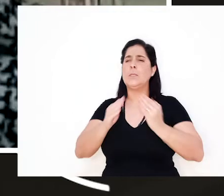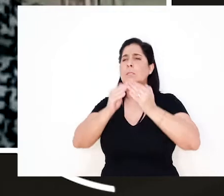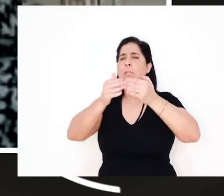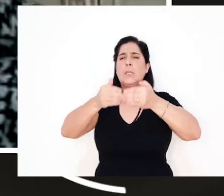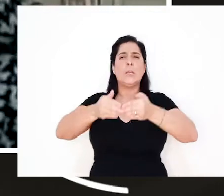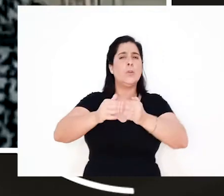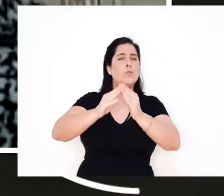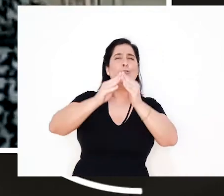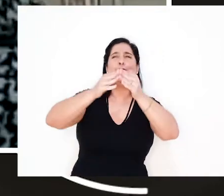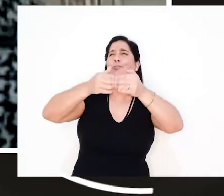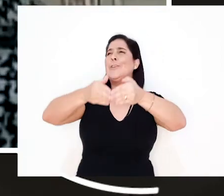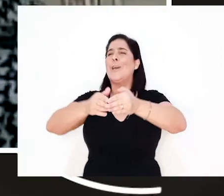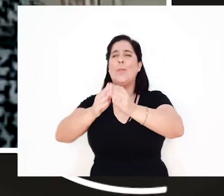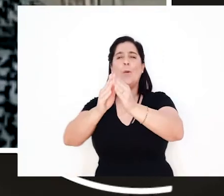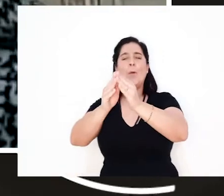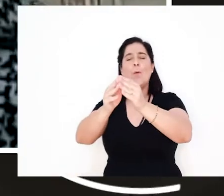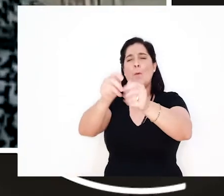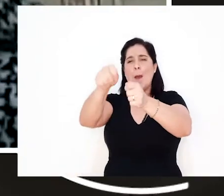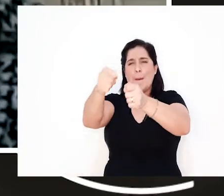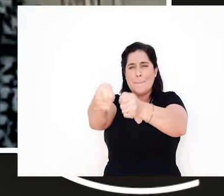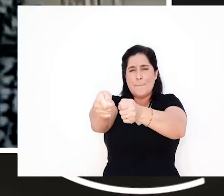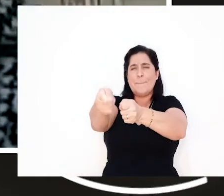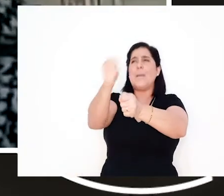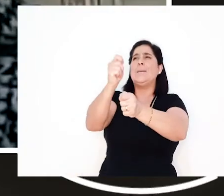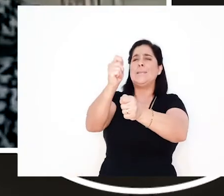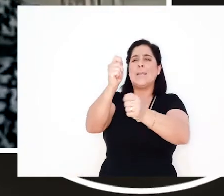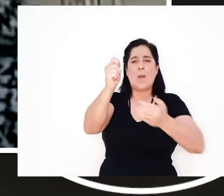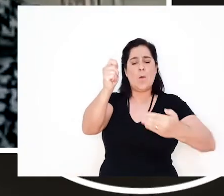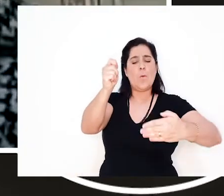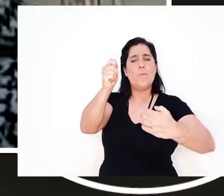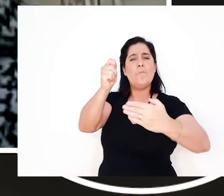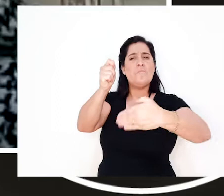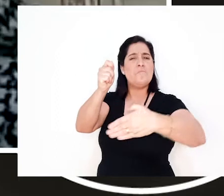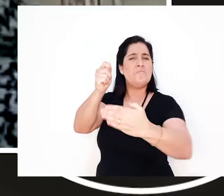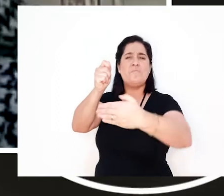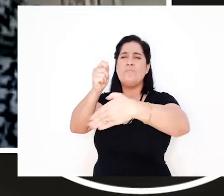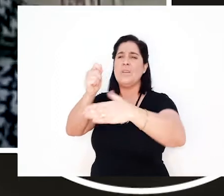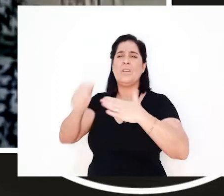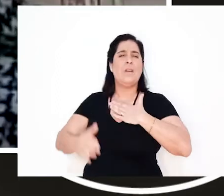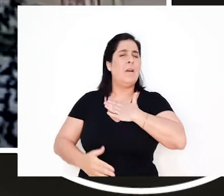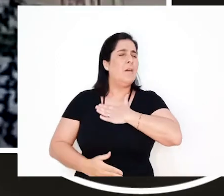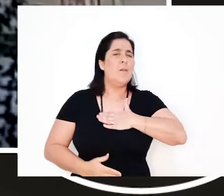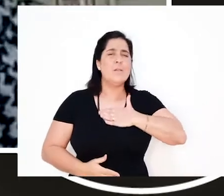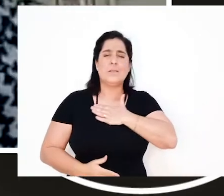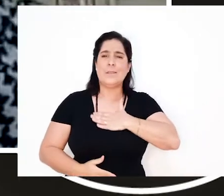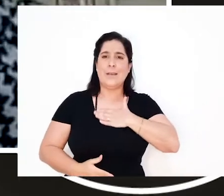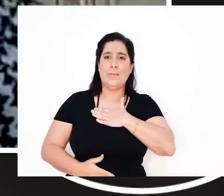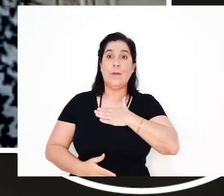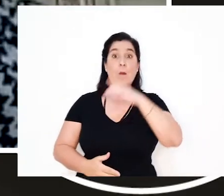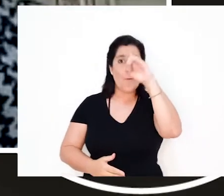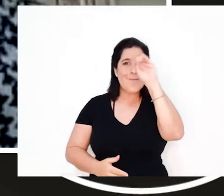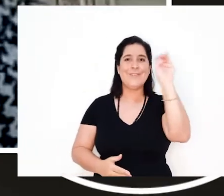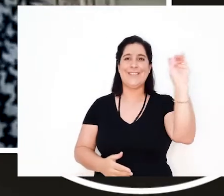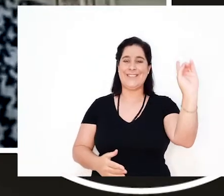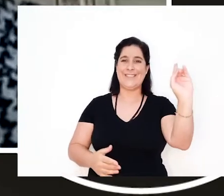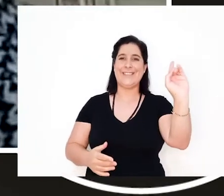na canoa e a gente ia pescar alguns peixes que em alguns lugares era mais farto que em outros. E uma